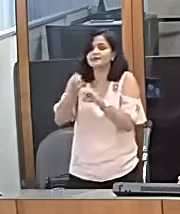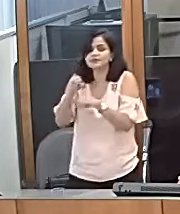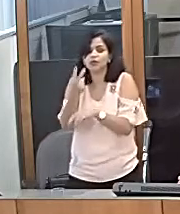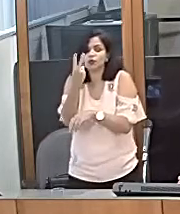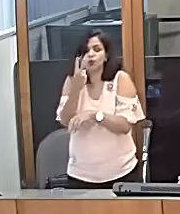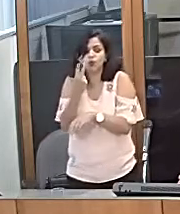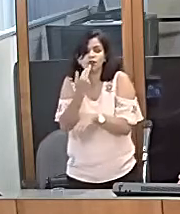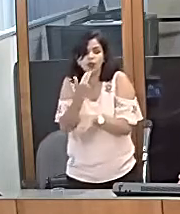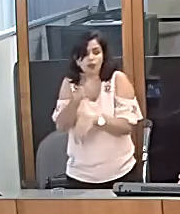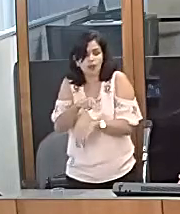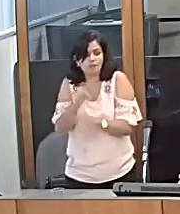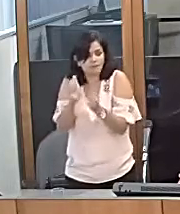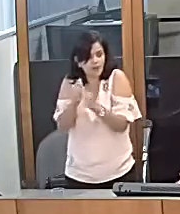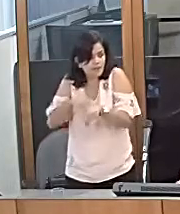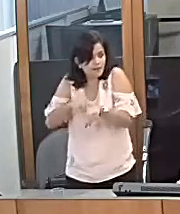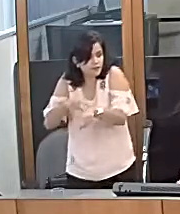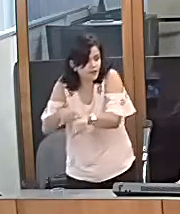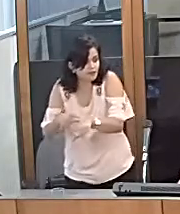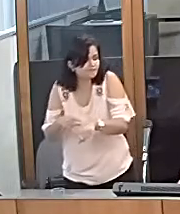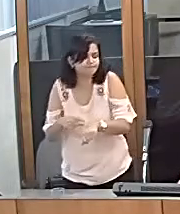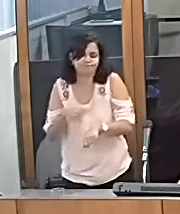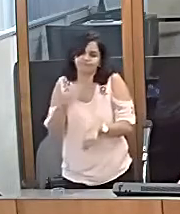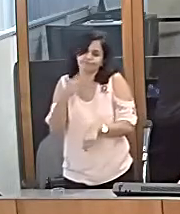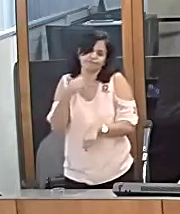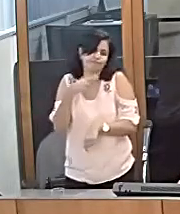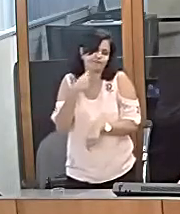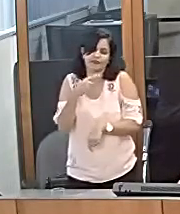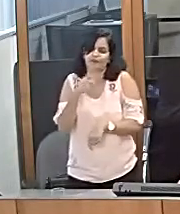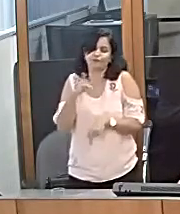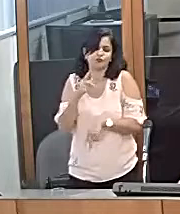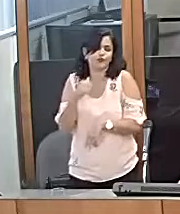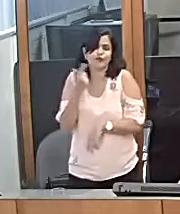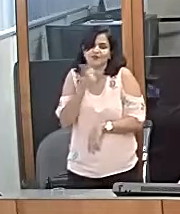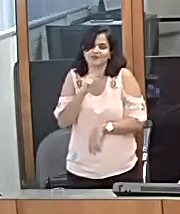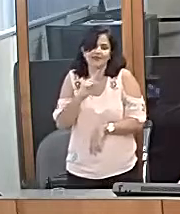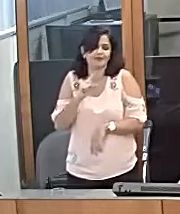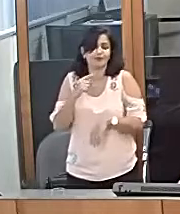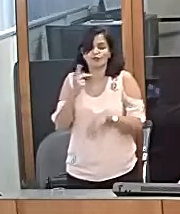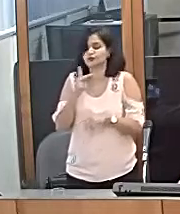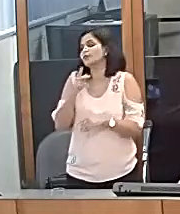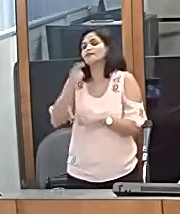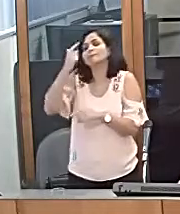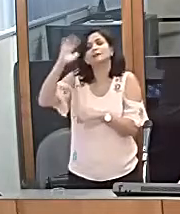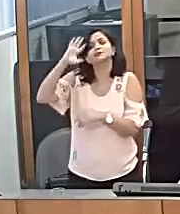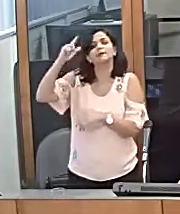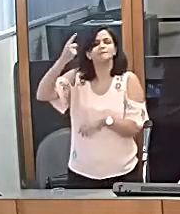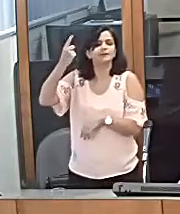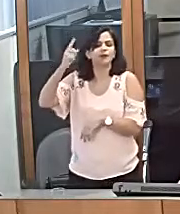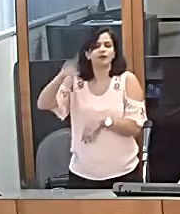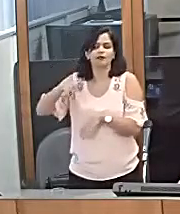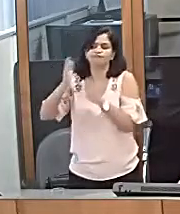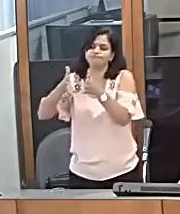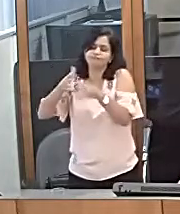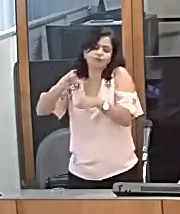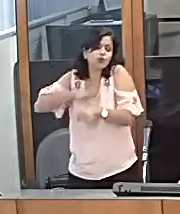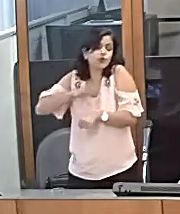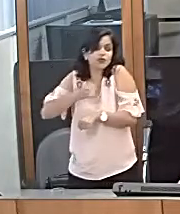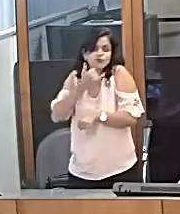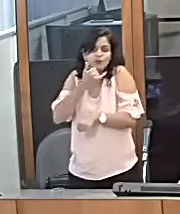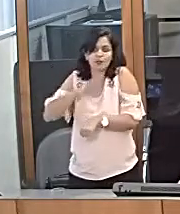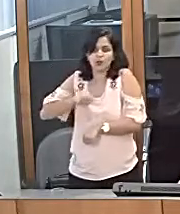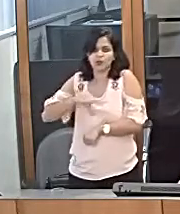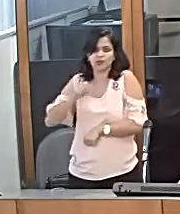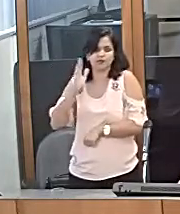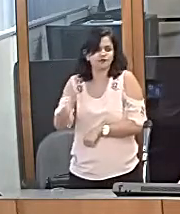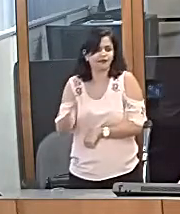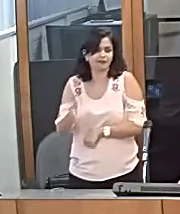das especificidades linguísticas do surdo. É impossível trabalhar ao mesmo tempo duas línguas na sala de